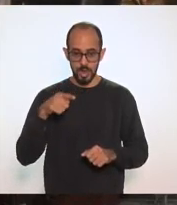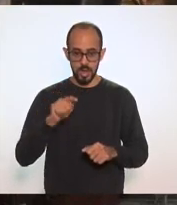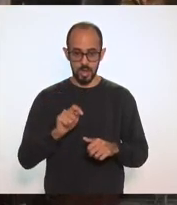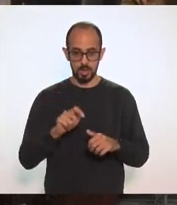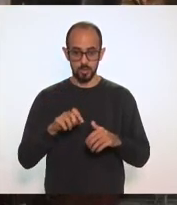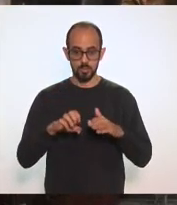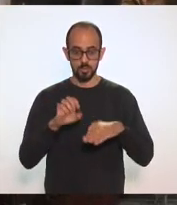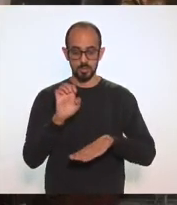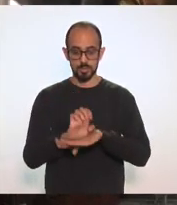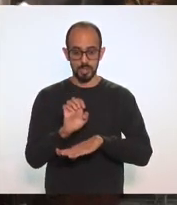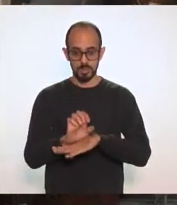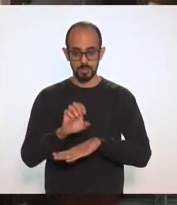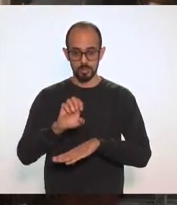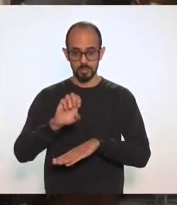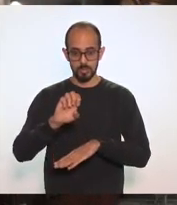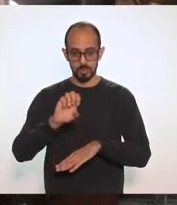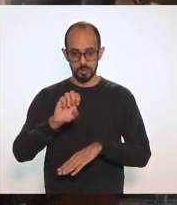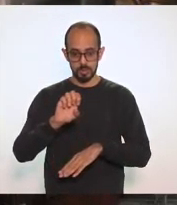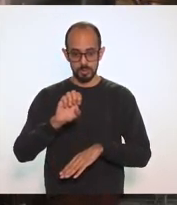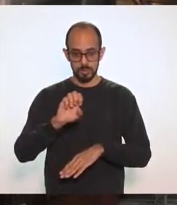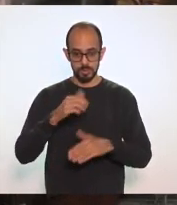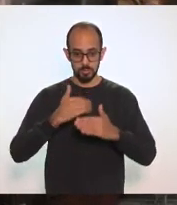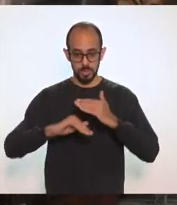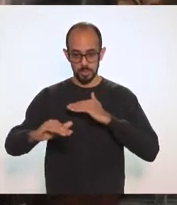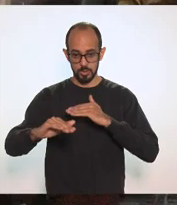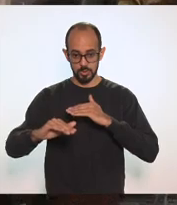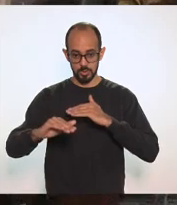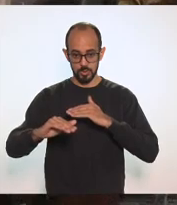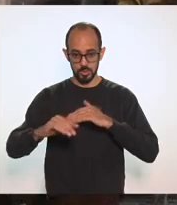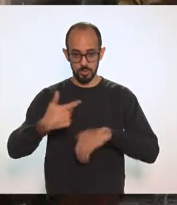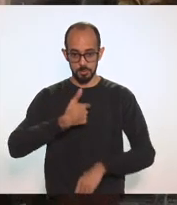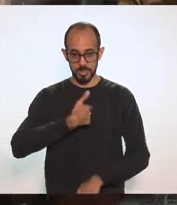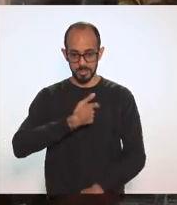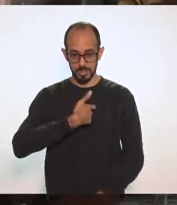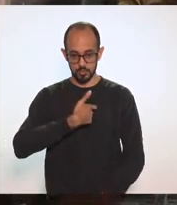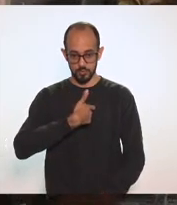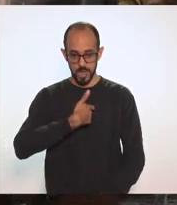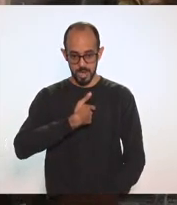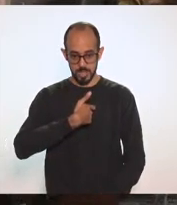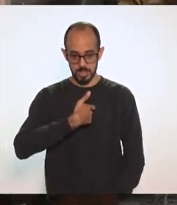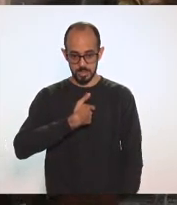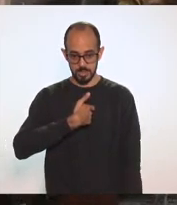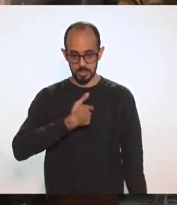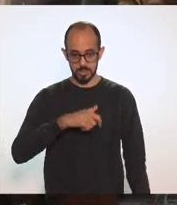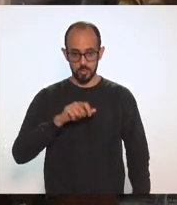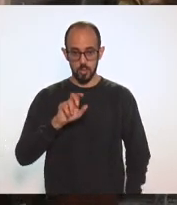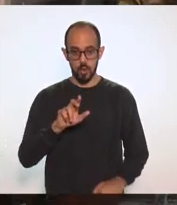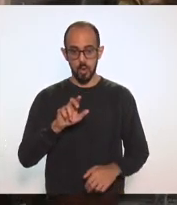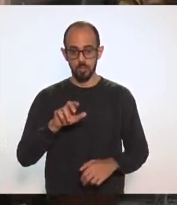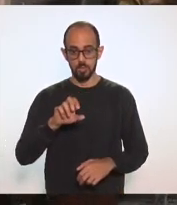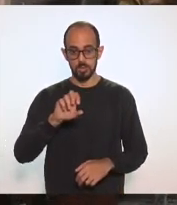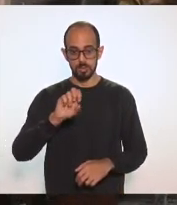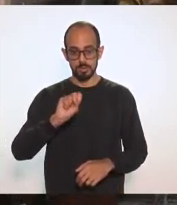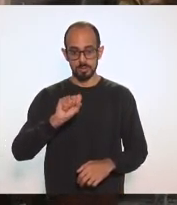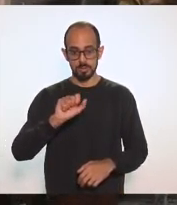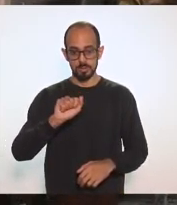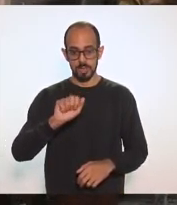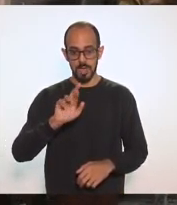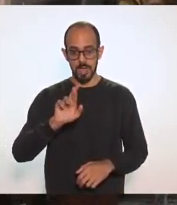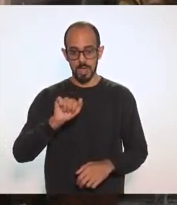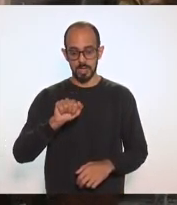existente, a estação de metrô Presidente Vargas, no bairro do centro do município do Rio de Janeiro. Pareceres da Comissão de Constituição e Justiça